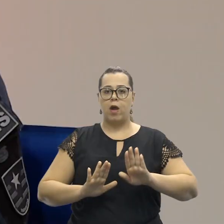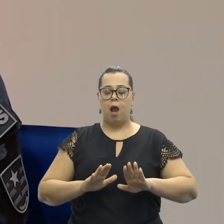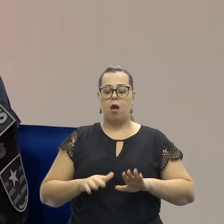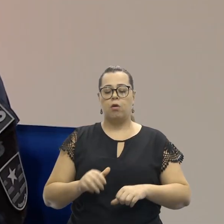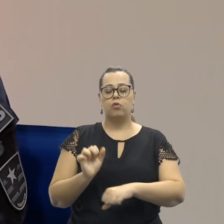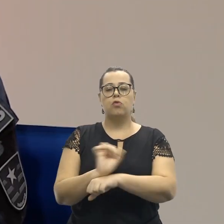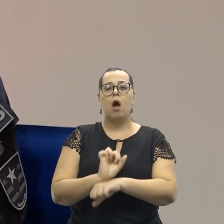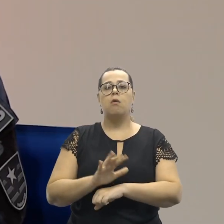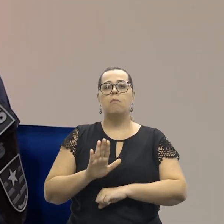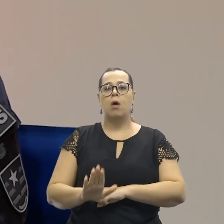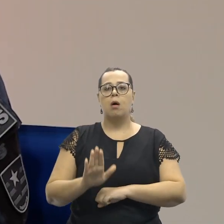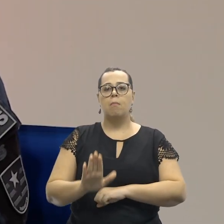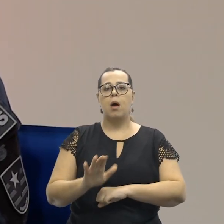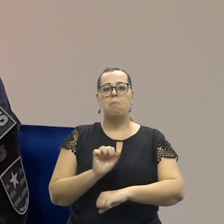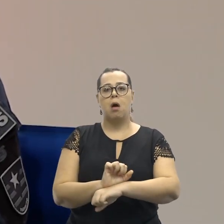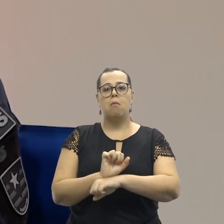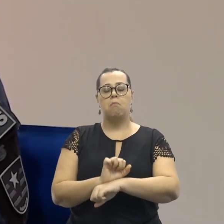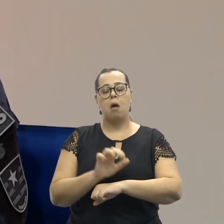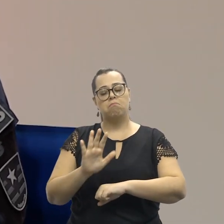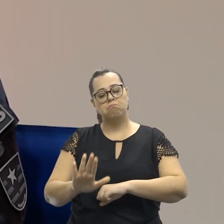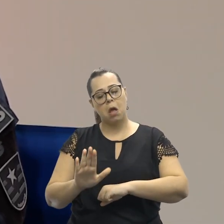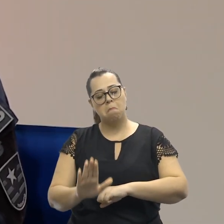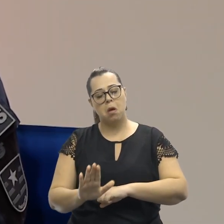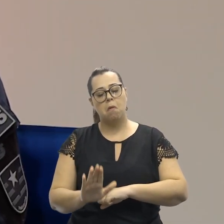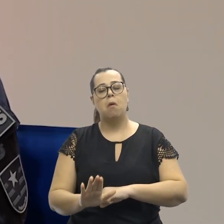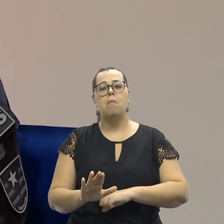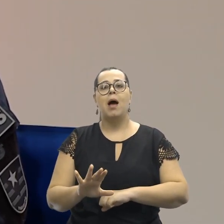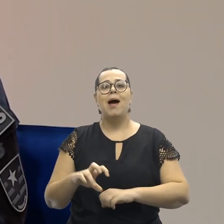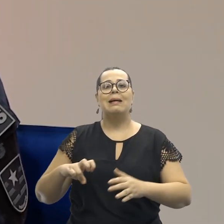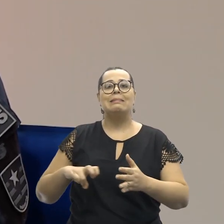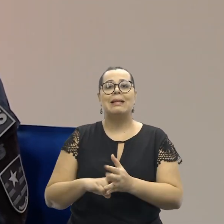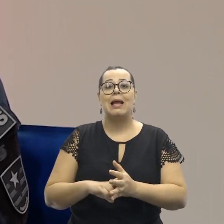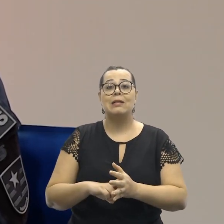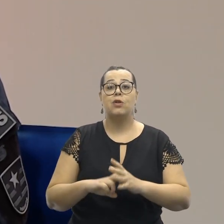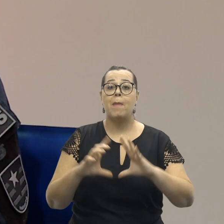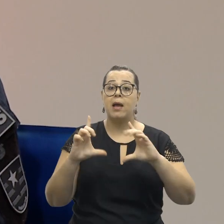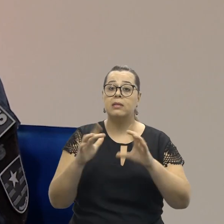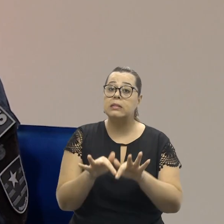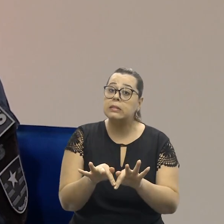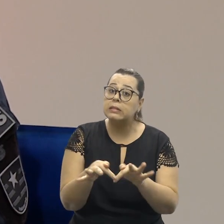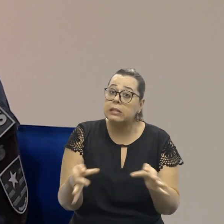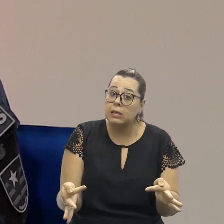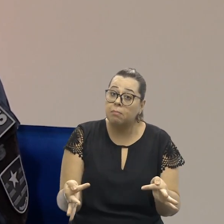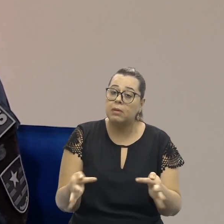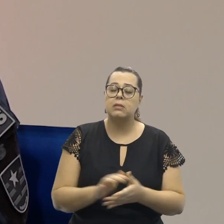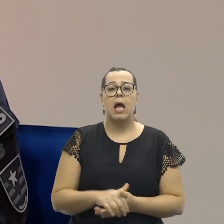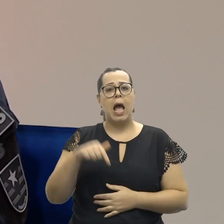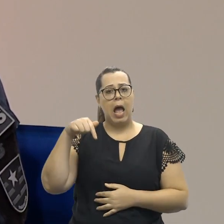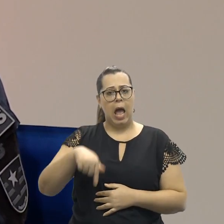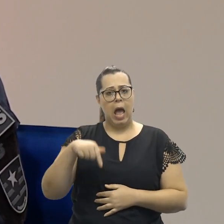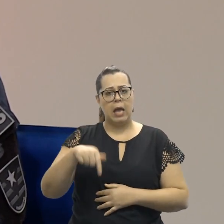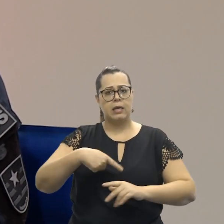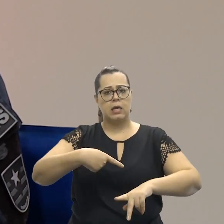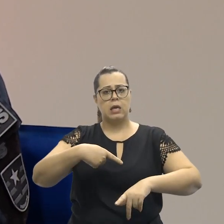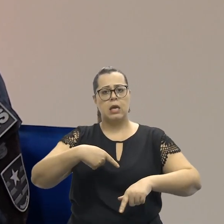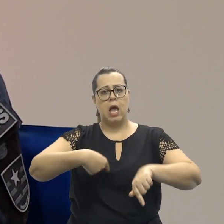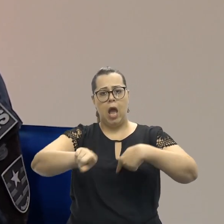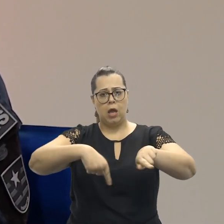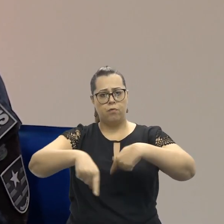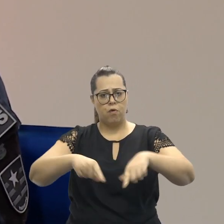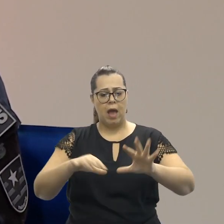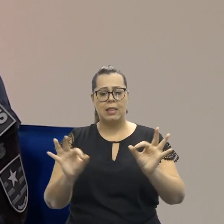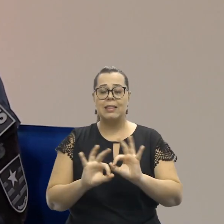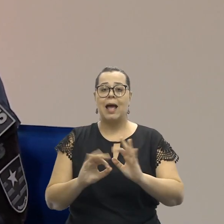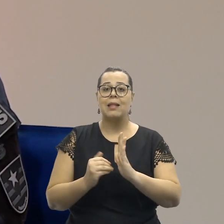via, o acidente ele vai ter muito menos gravidade. Então a gente tem em Campo Grande, nenhuma via em Campo Grande, a velocidade dela é superior a 50 km por